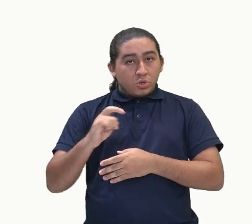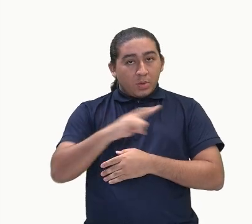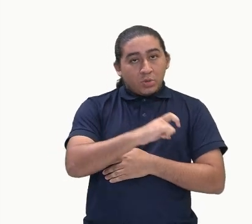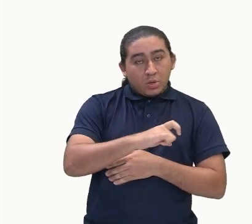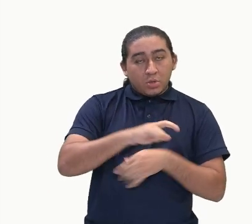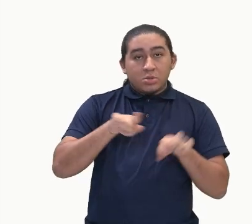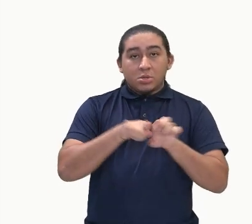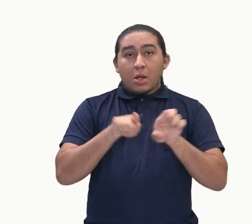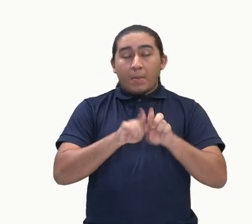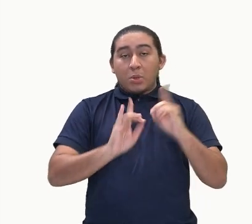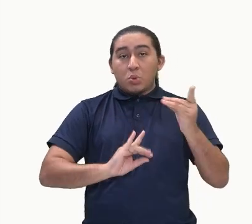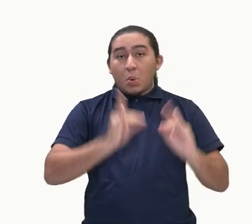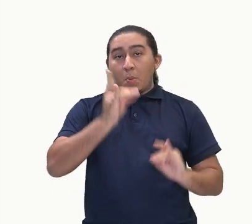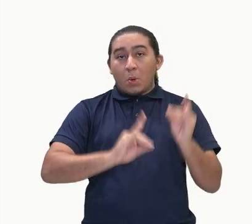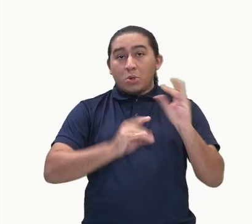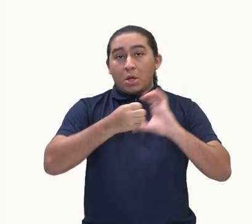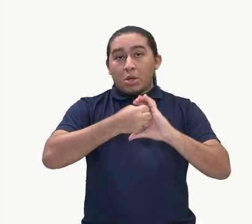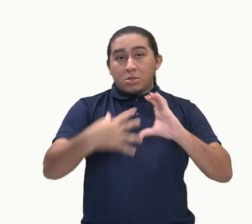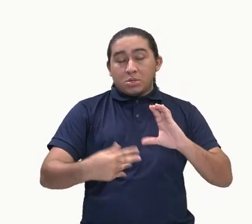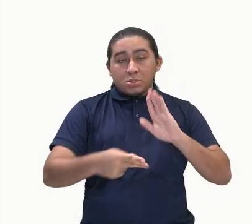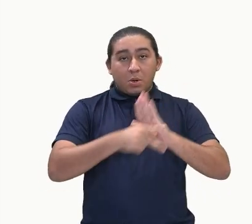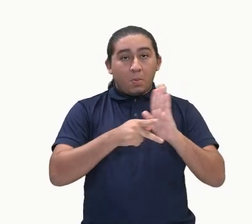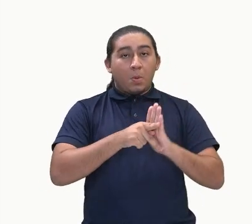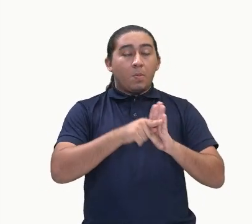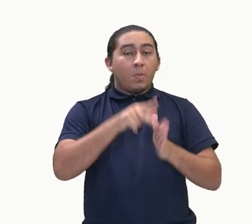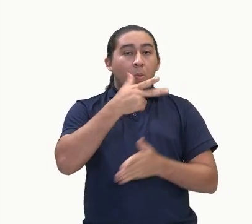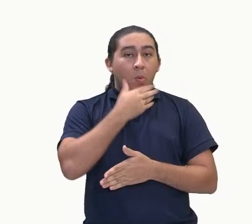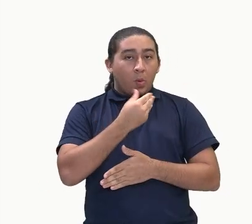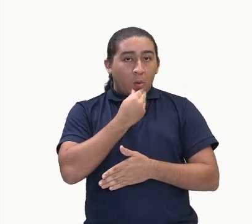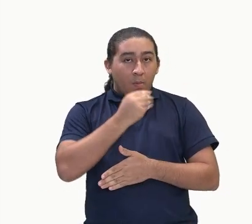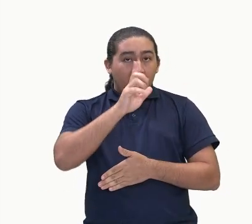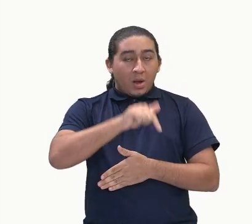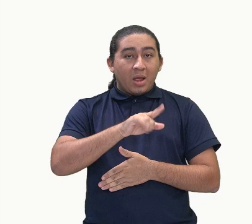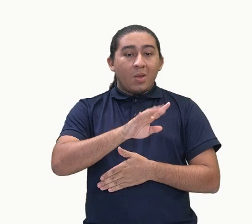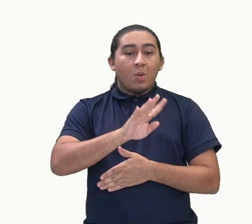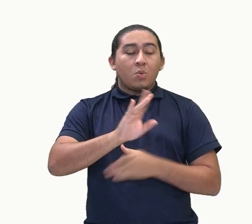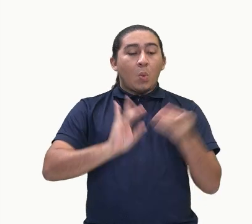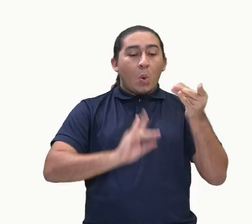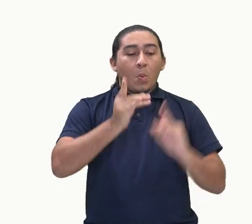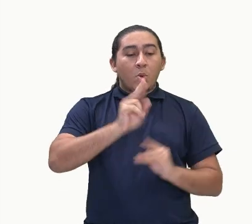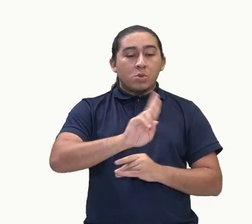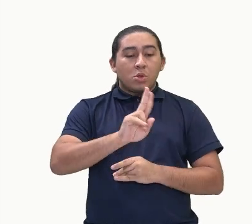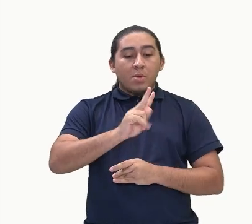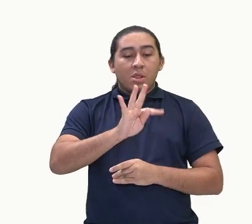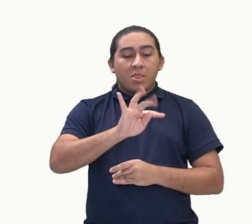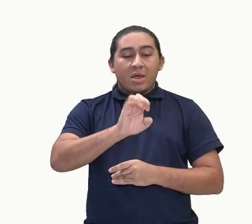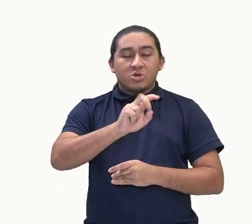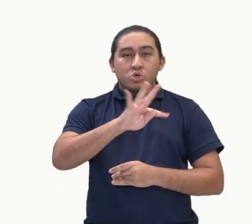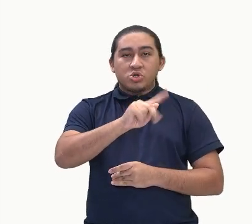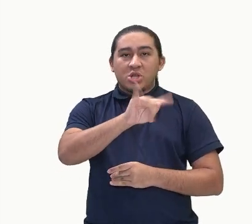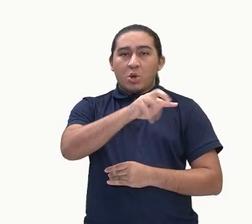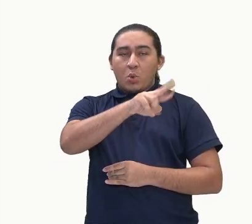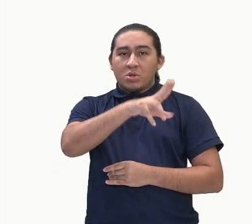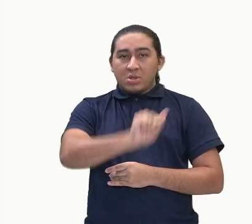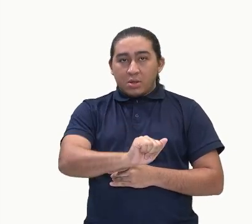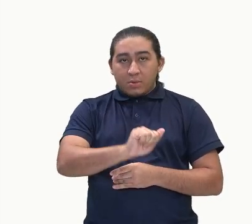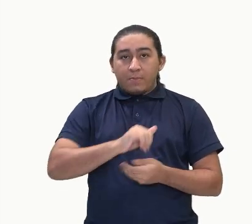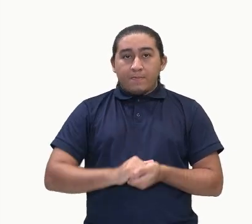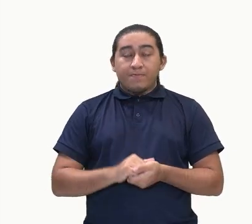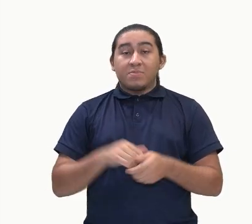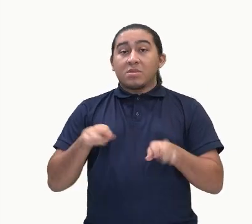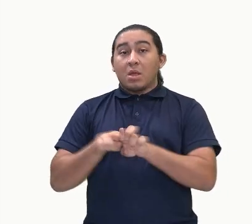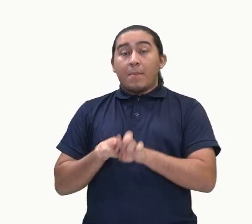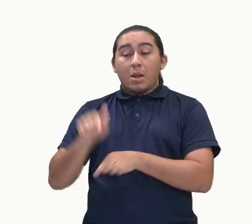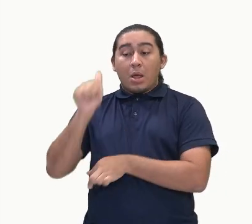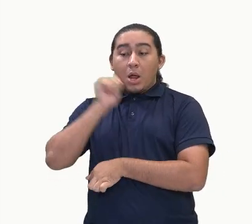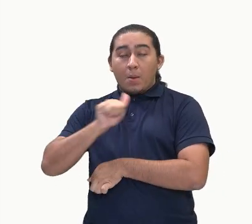um hormônio que vai dar as características sexuais masculinas, né? Que é a testosterona. E o ovário, na mulher, né? Que vai